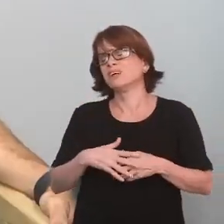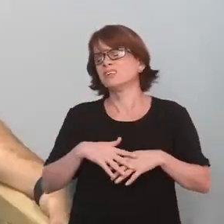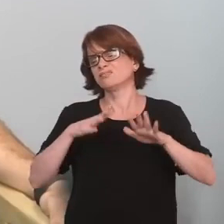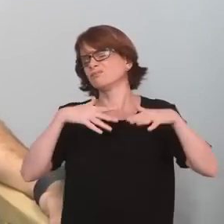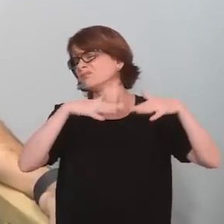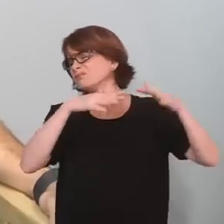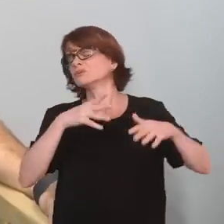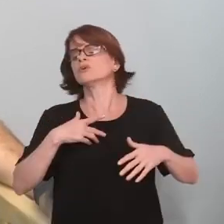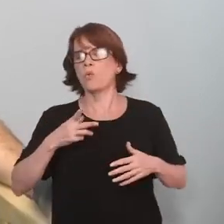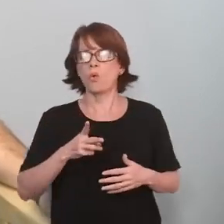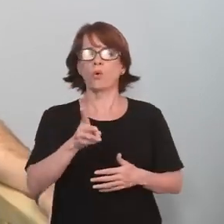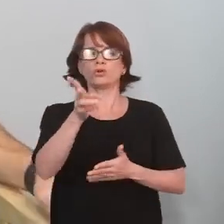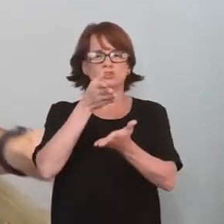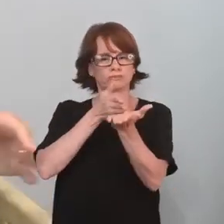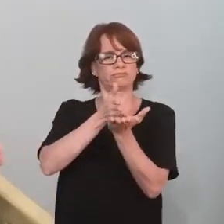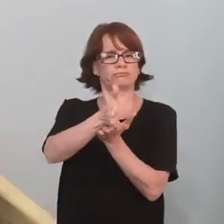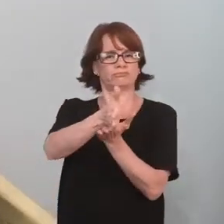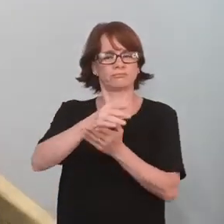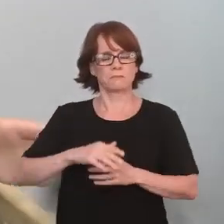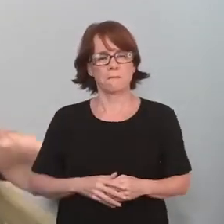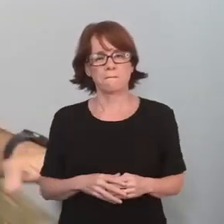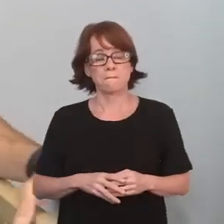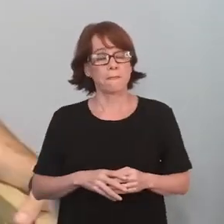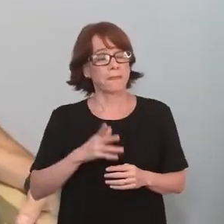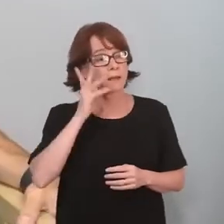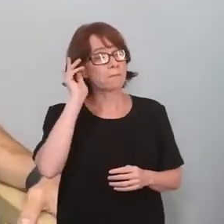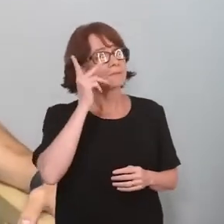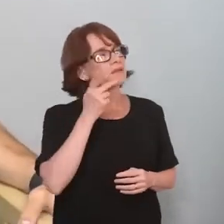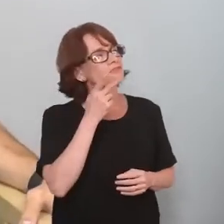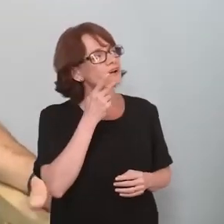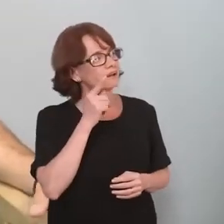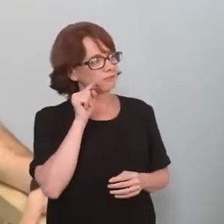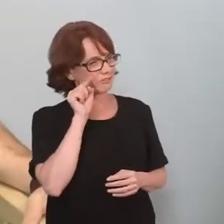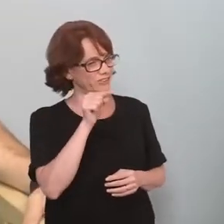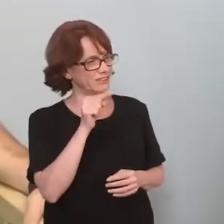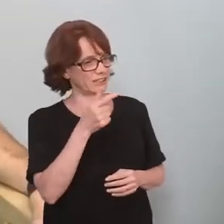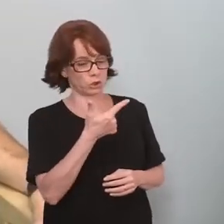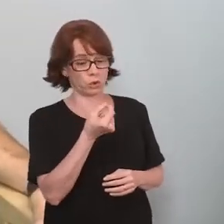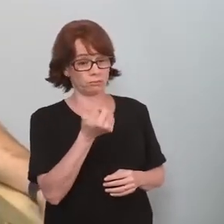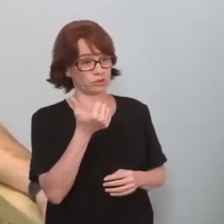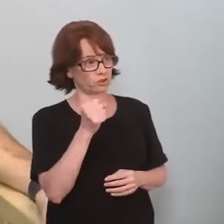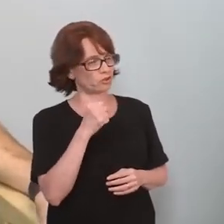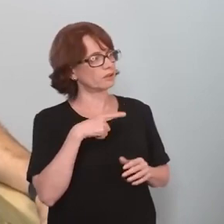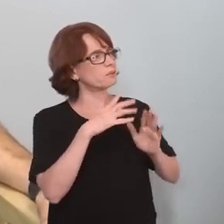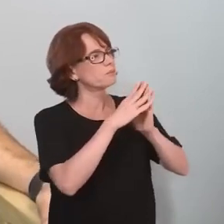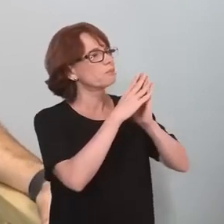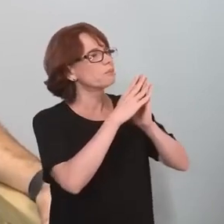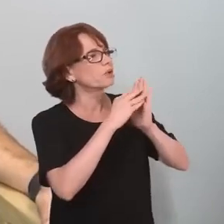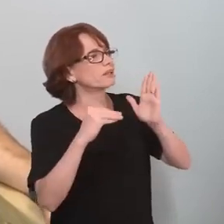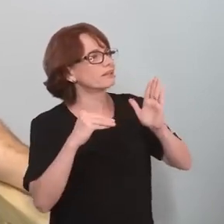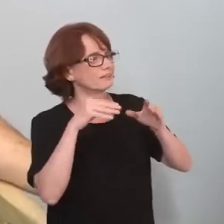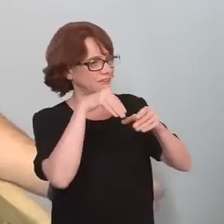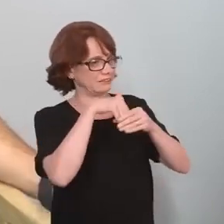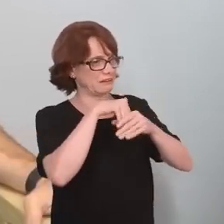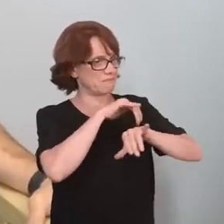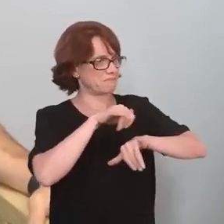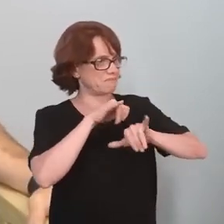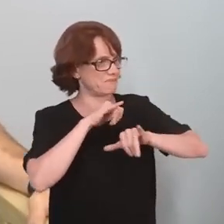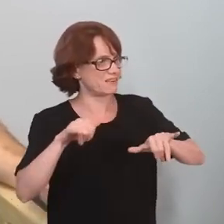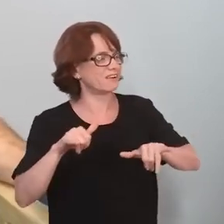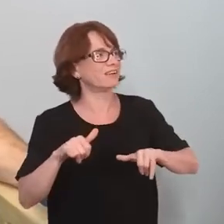primeira conversa que a gente teve, eu te falei de um modelo de campanha que eu tinha feito em 2018. Você lembra disso? Lembro, muito bacana. Repetindo. Você